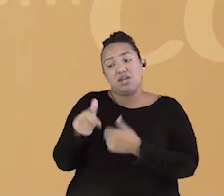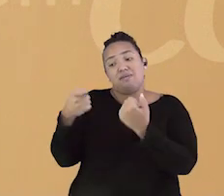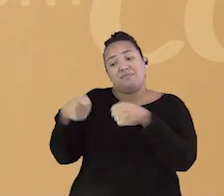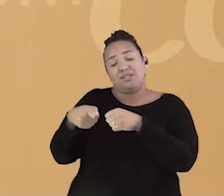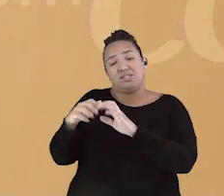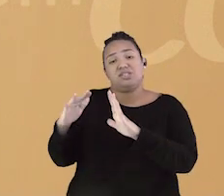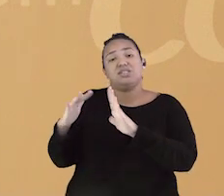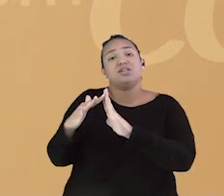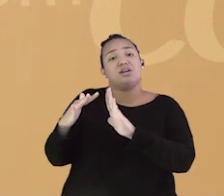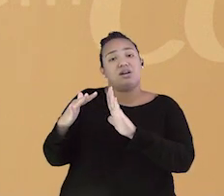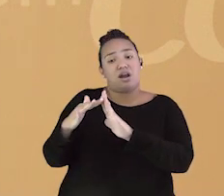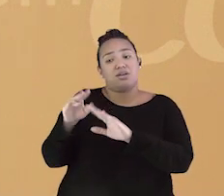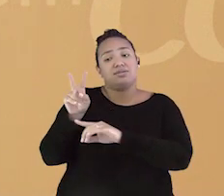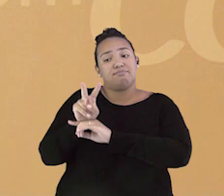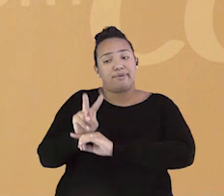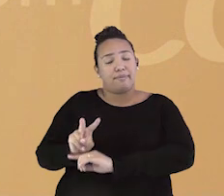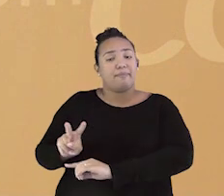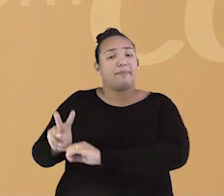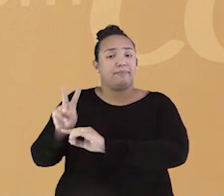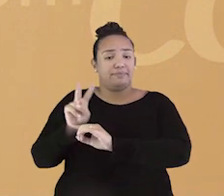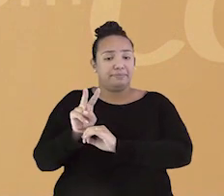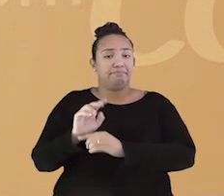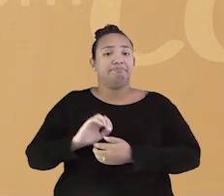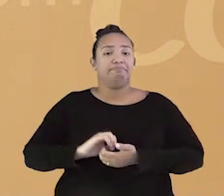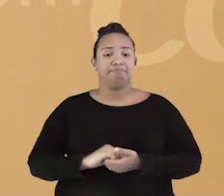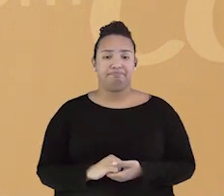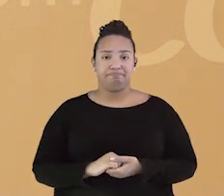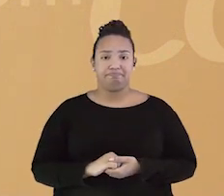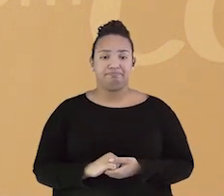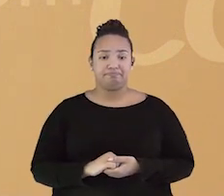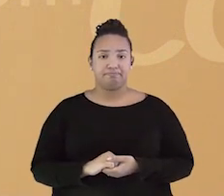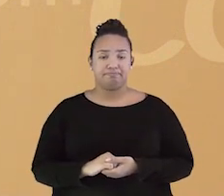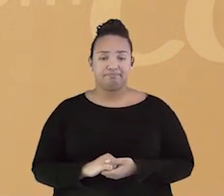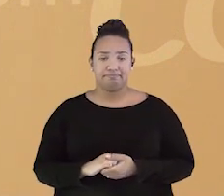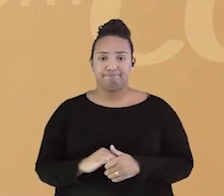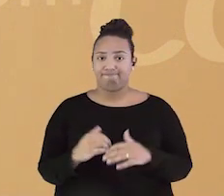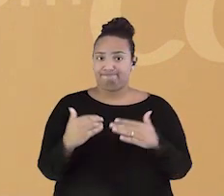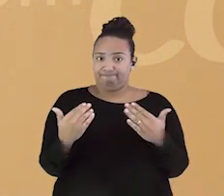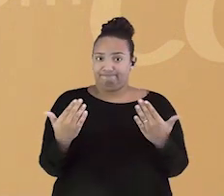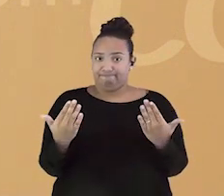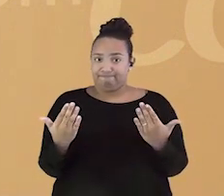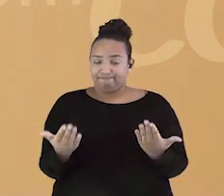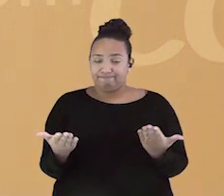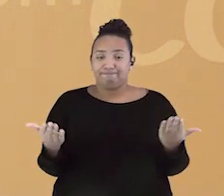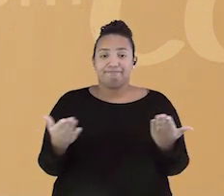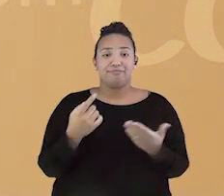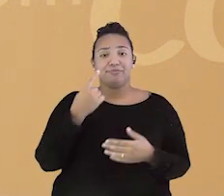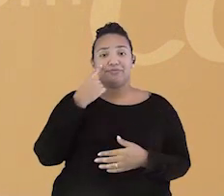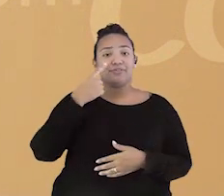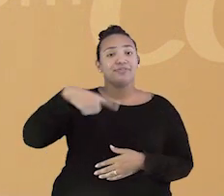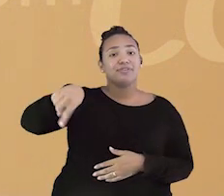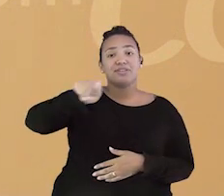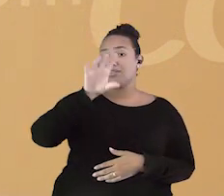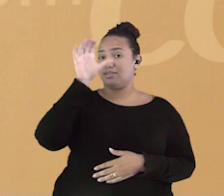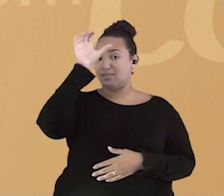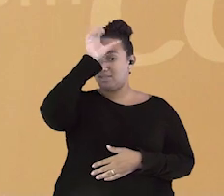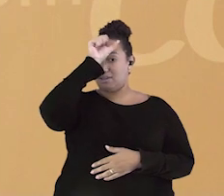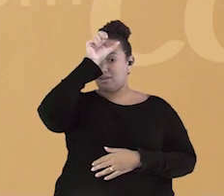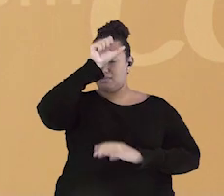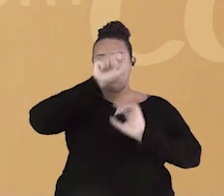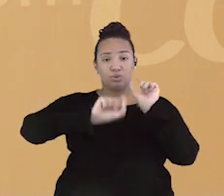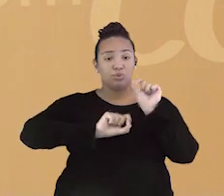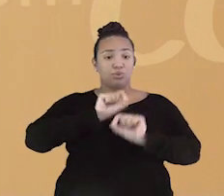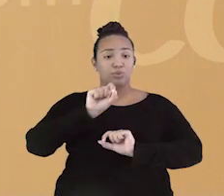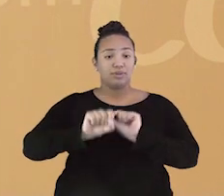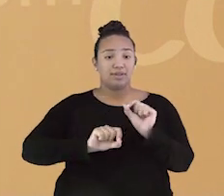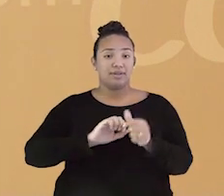de espaços protegidos. Então, vamos ver o que vocês aprenderam até agora na aula de hoje, através